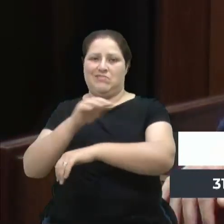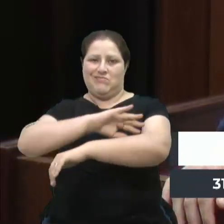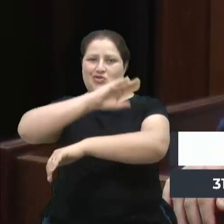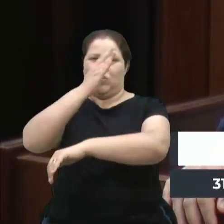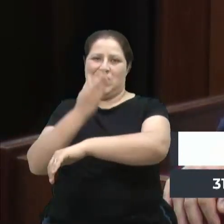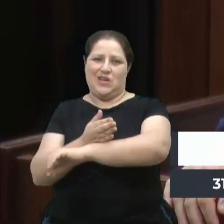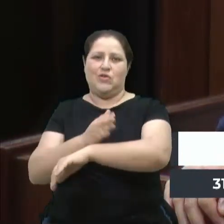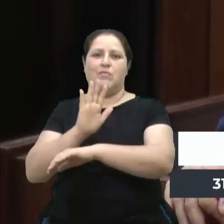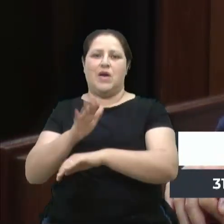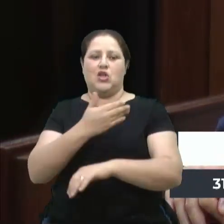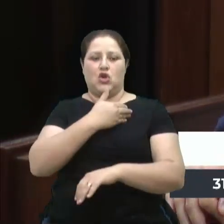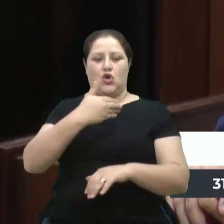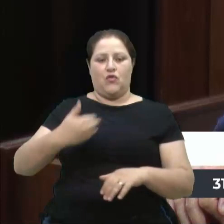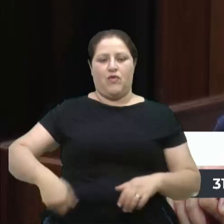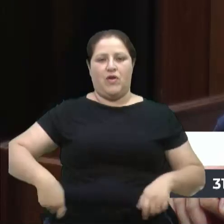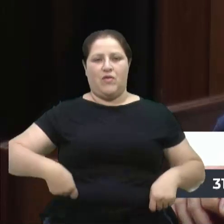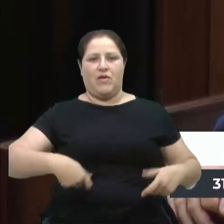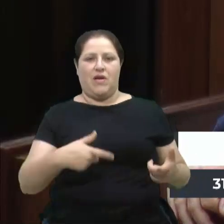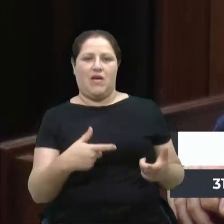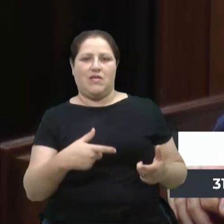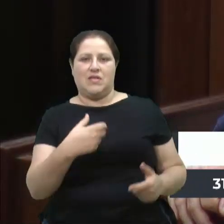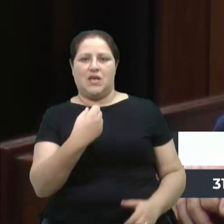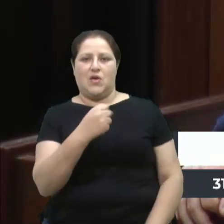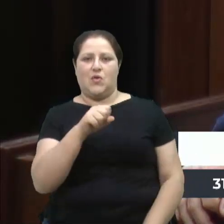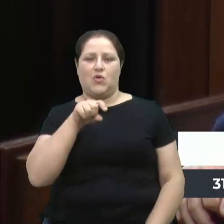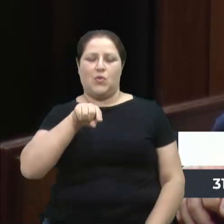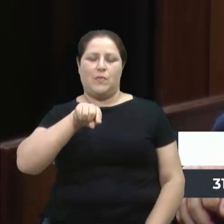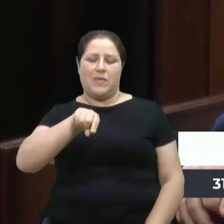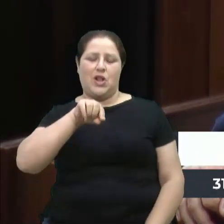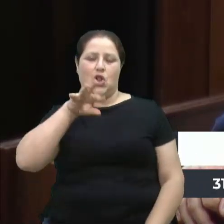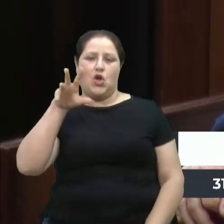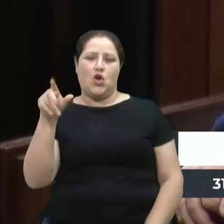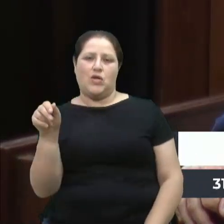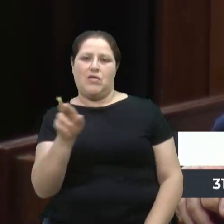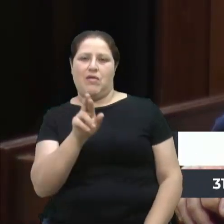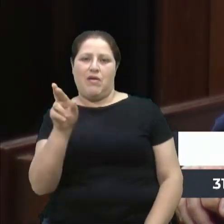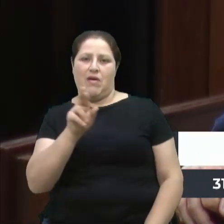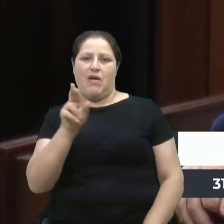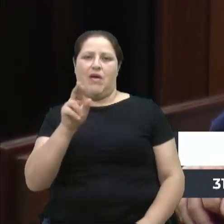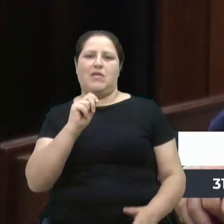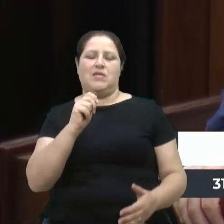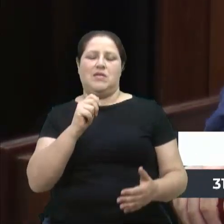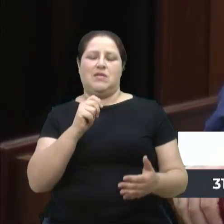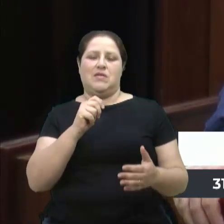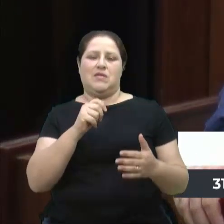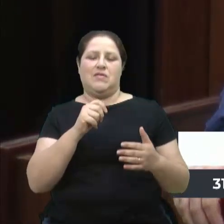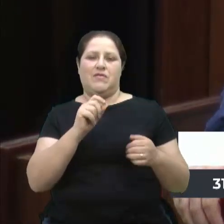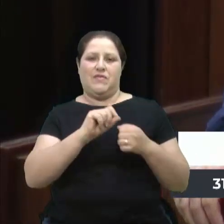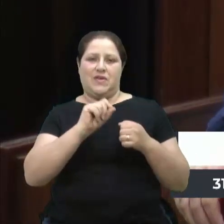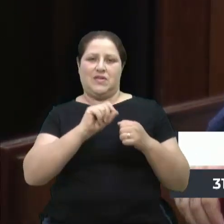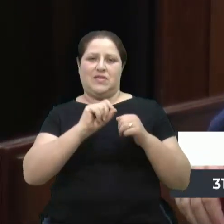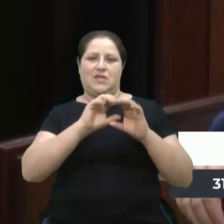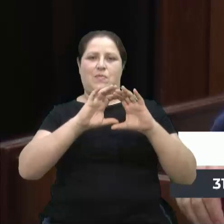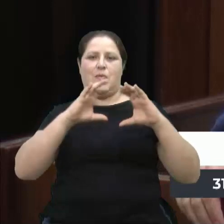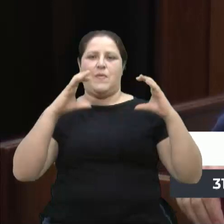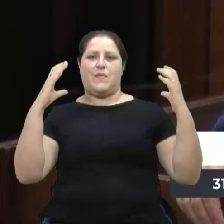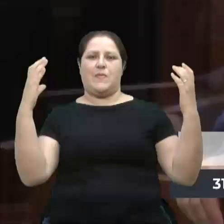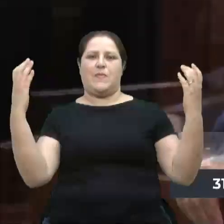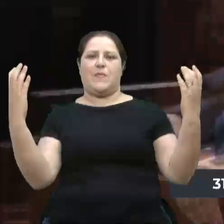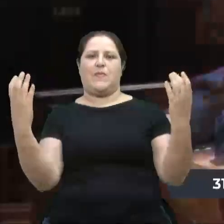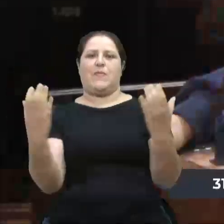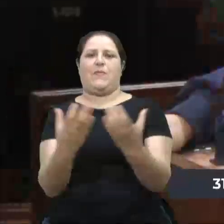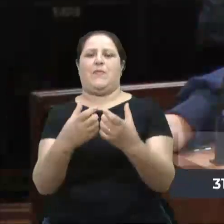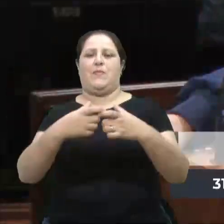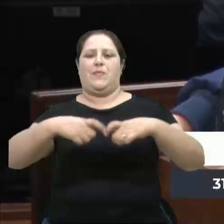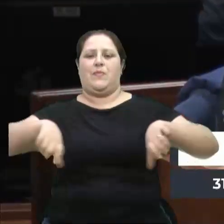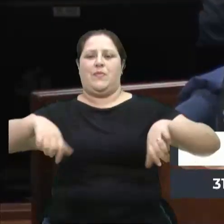8 bilhões de reais, em estádio de futebol. Estádio de futebol esse que muitos hoje estão, e o vereador Felipe, que conhece